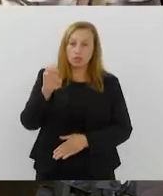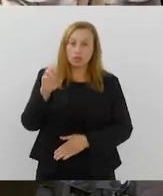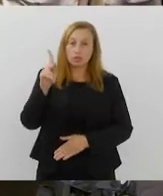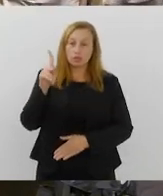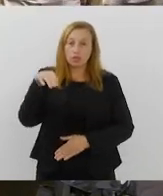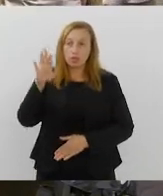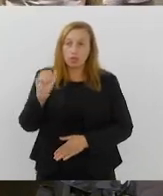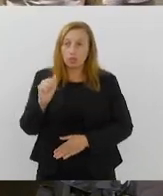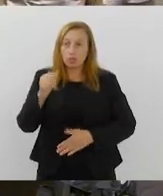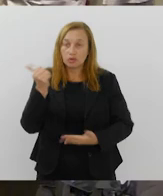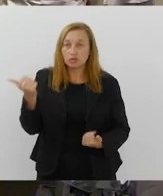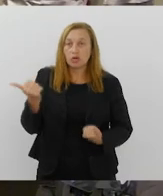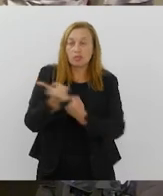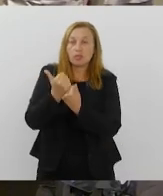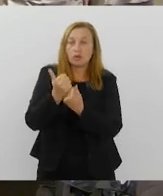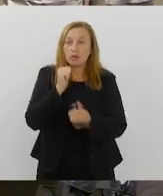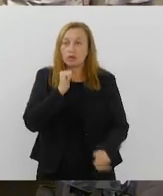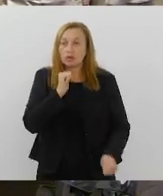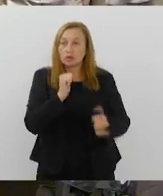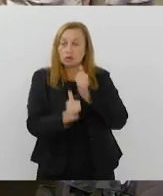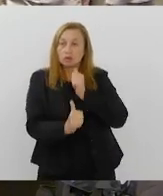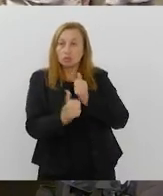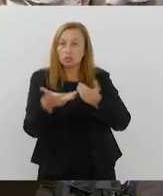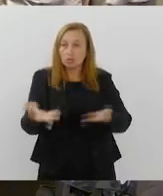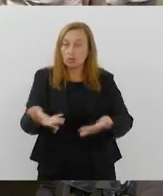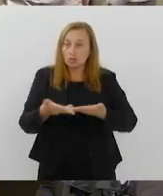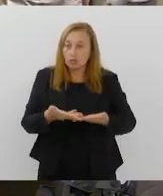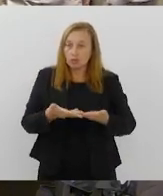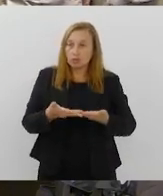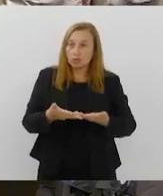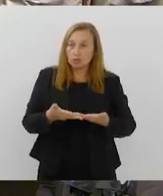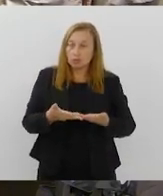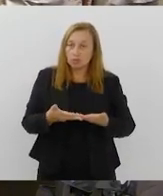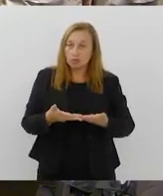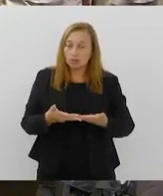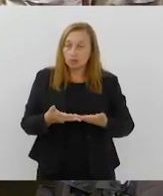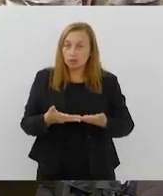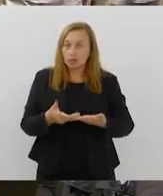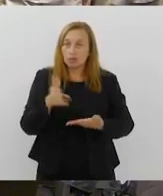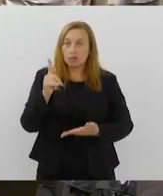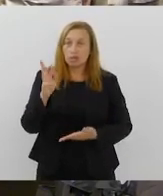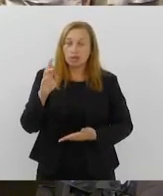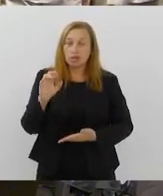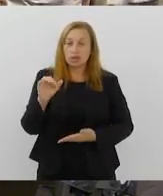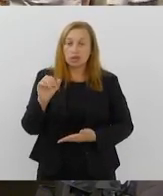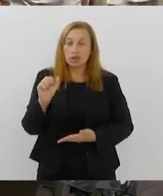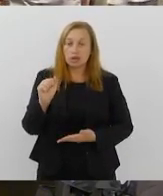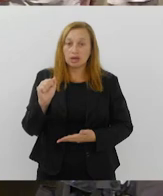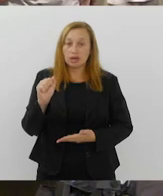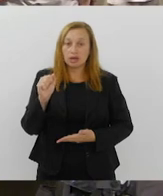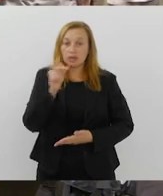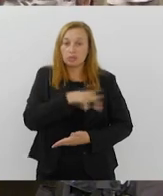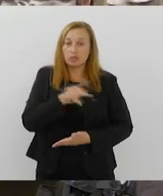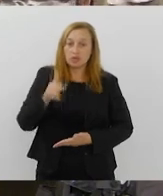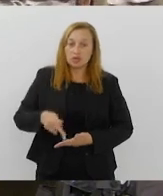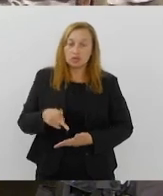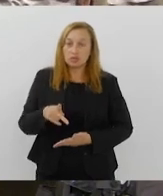de apoio ao esporte. Convido para a entrega das comendas o grande mestre Reinaldo Dutra.